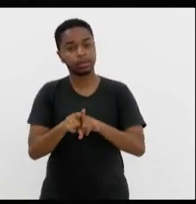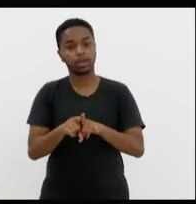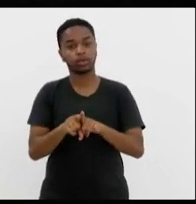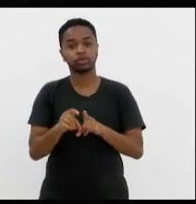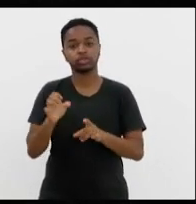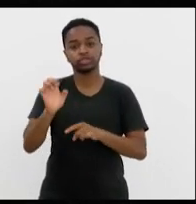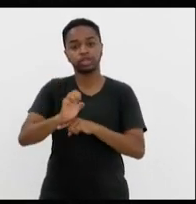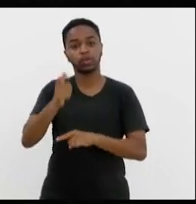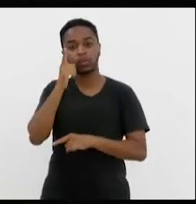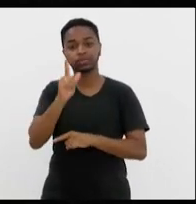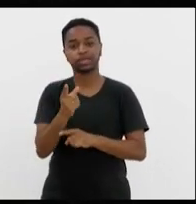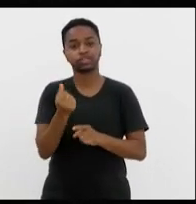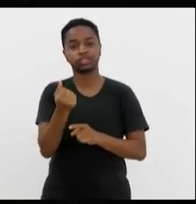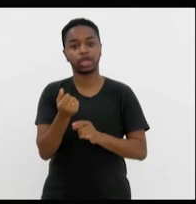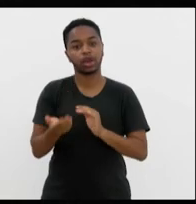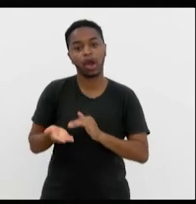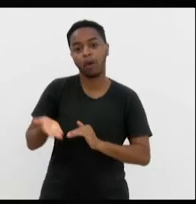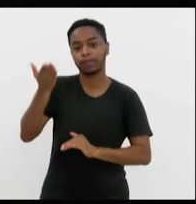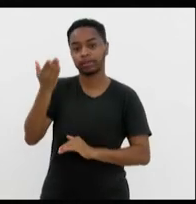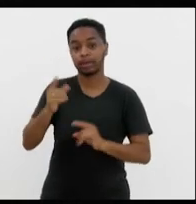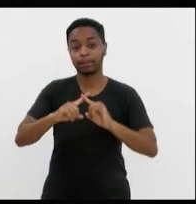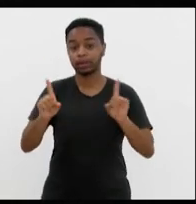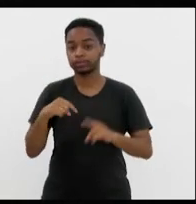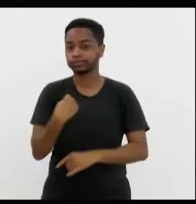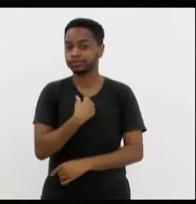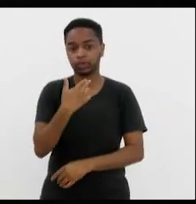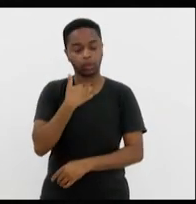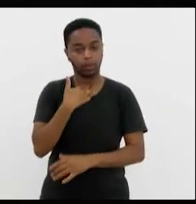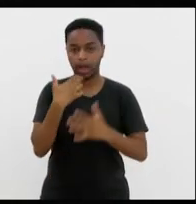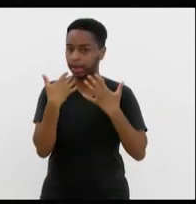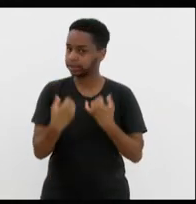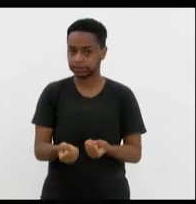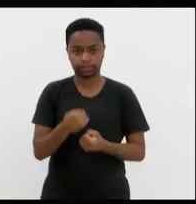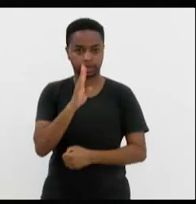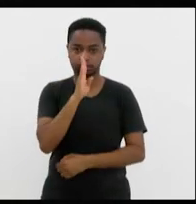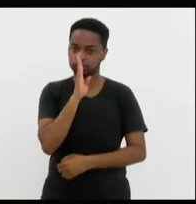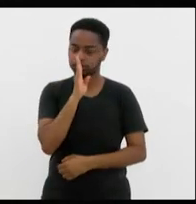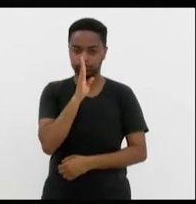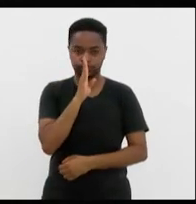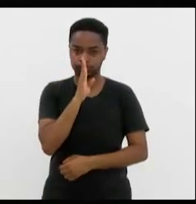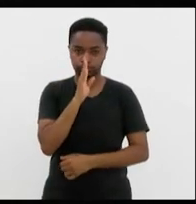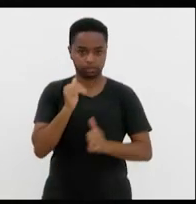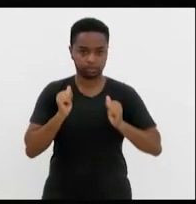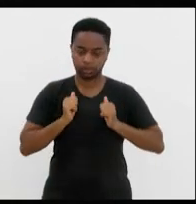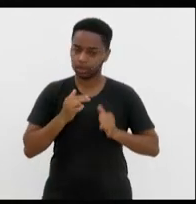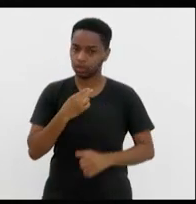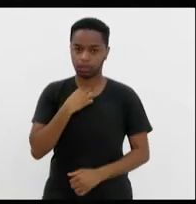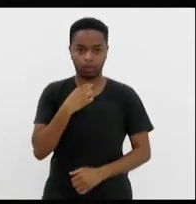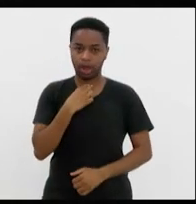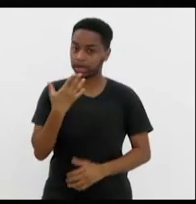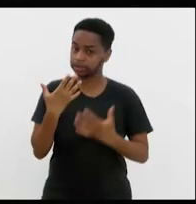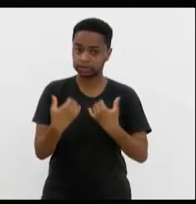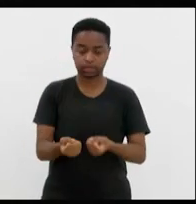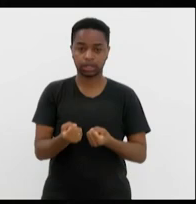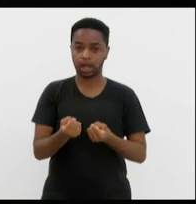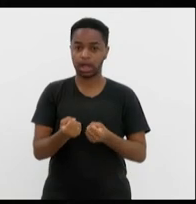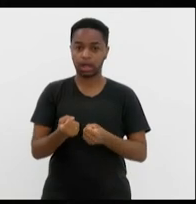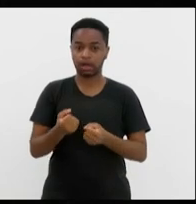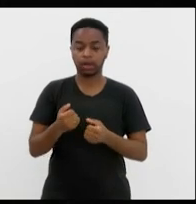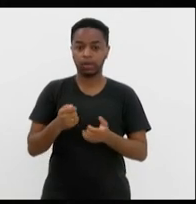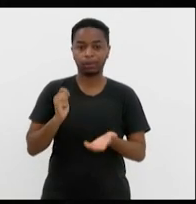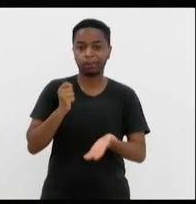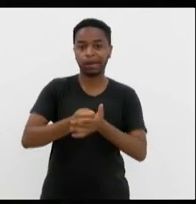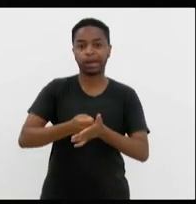aumentar. Não podemos aceitar calados esse aumento das tarifas de